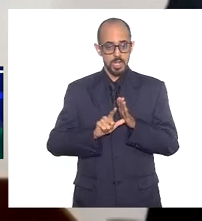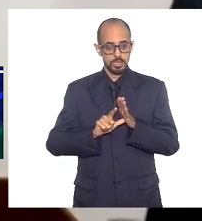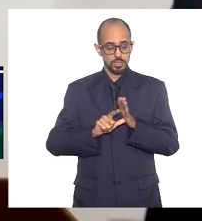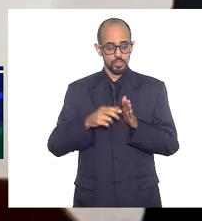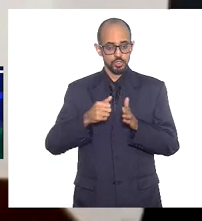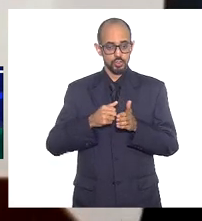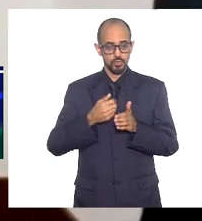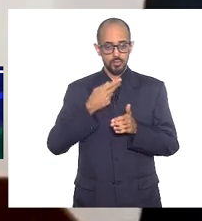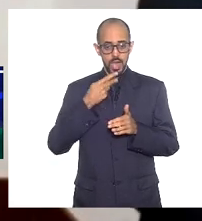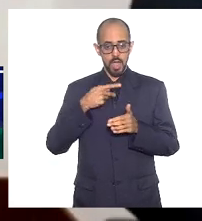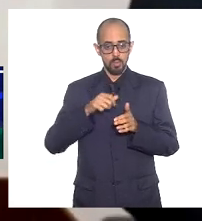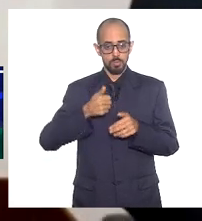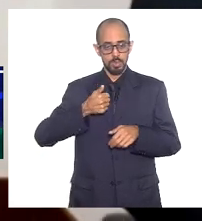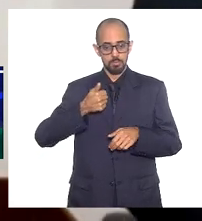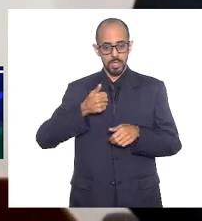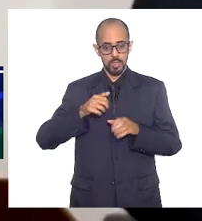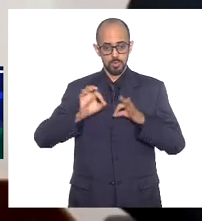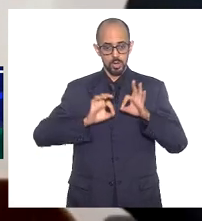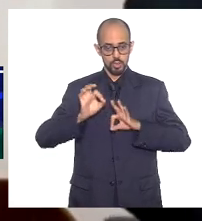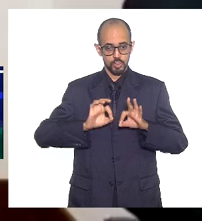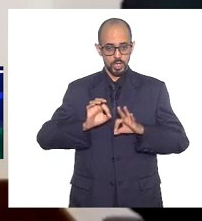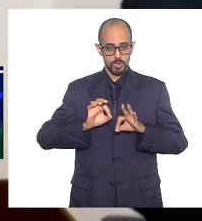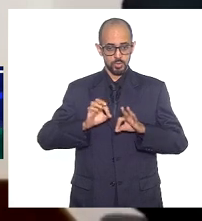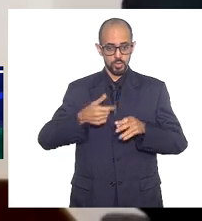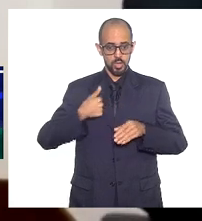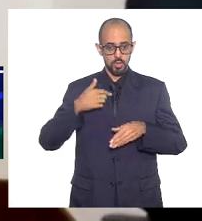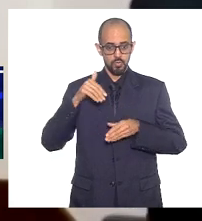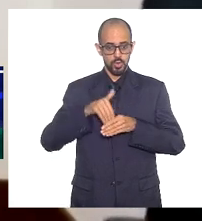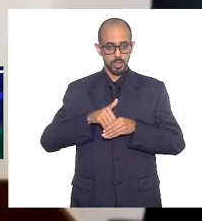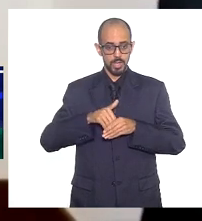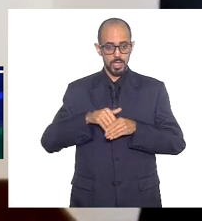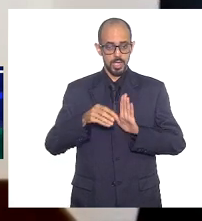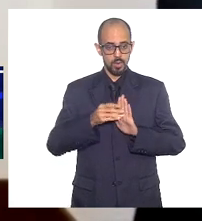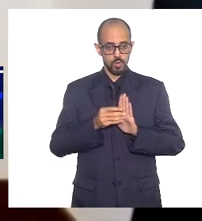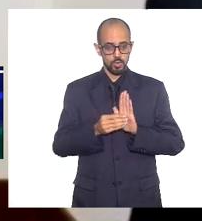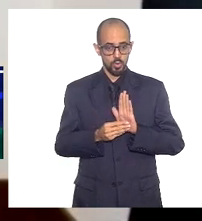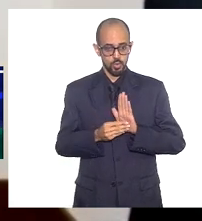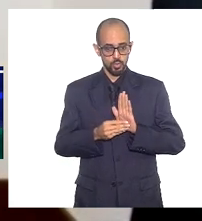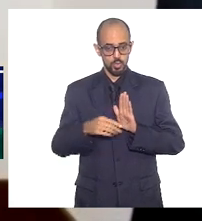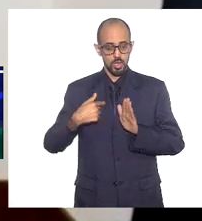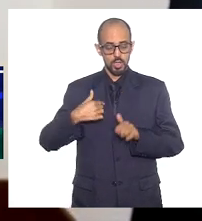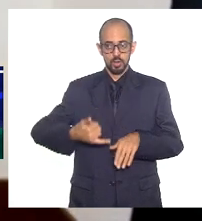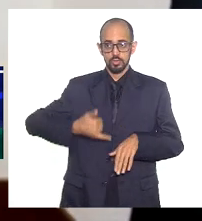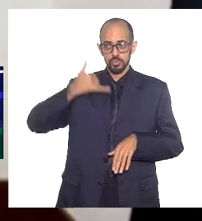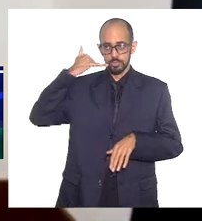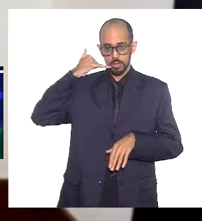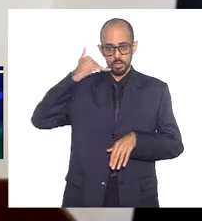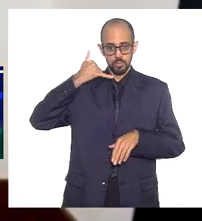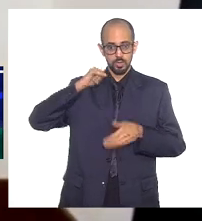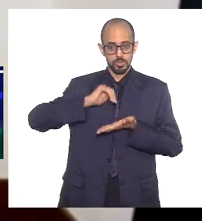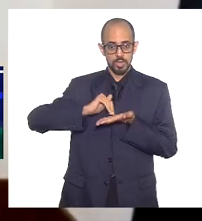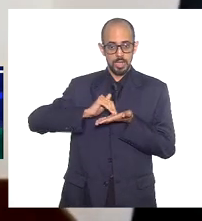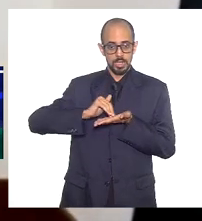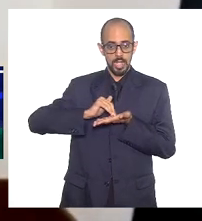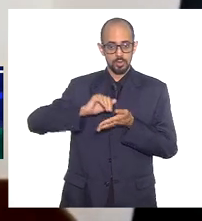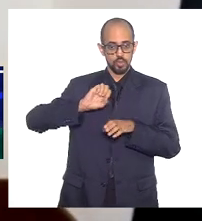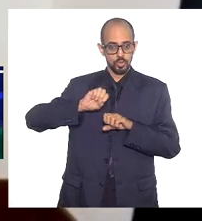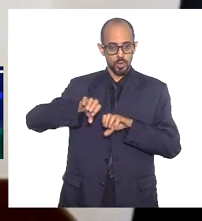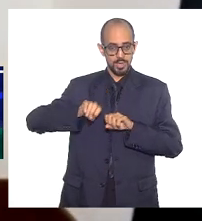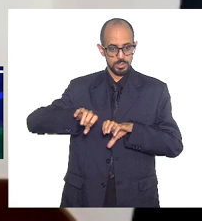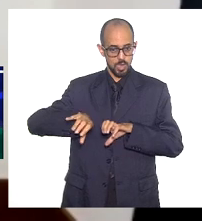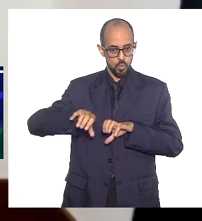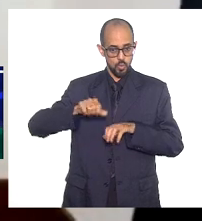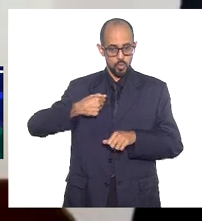projeto, eu botei a pauta e ontem eu recebi o telefonema do secretário de Educação. Ele